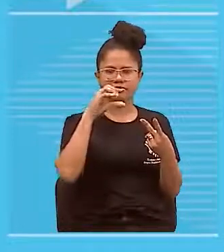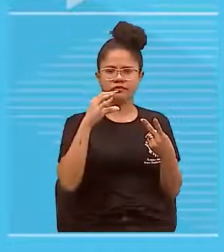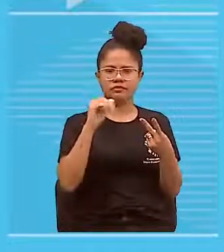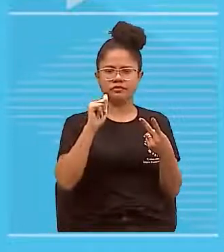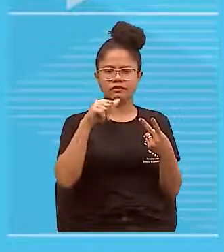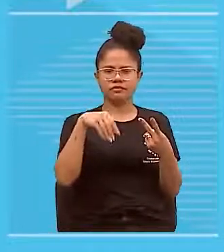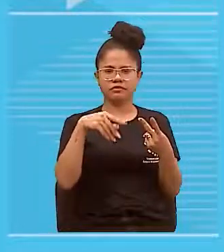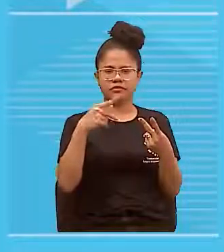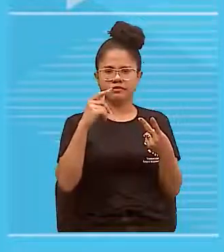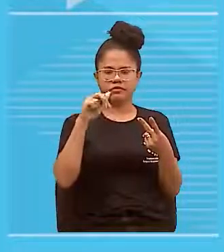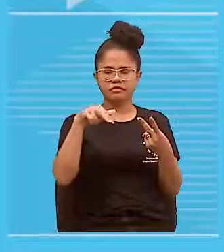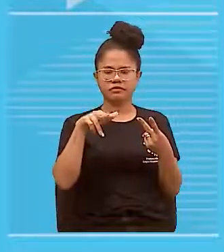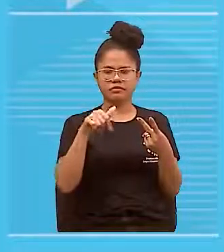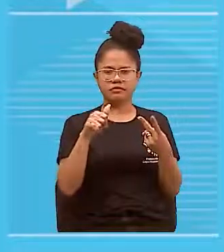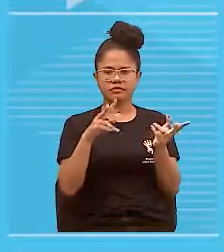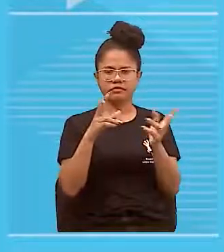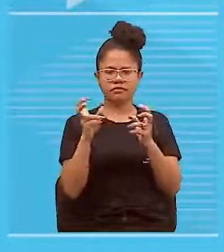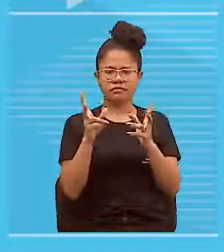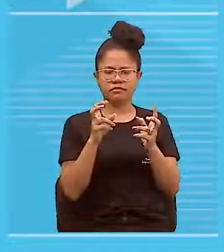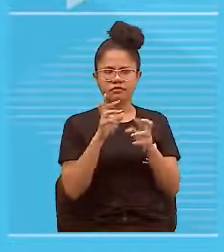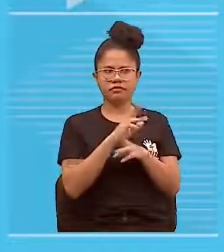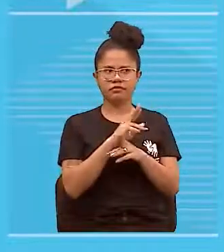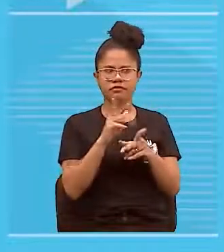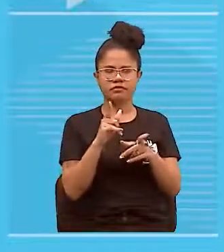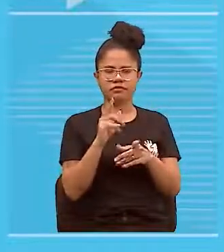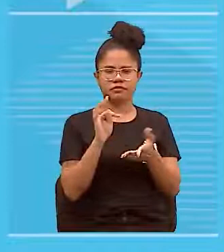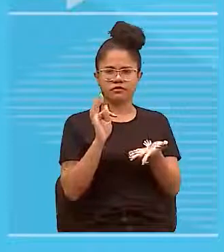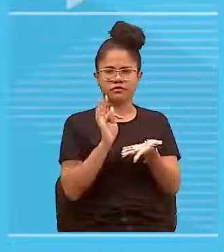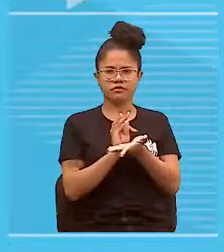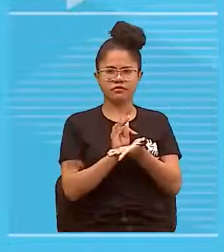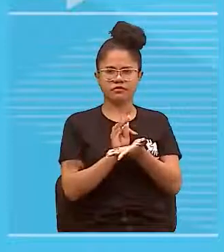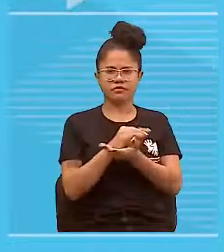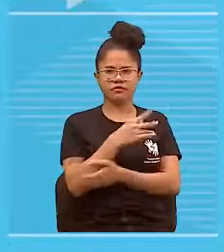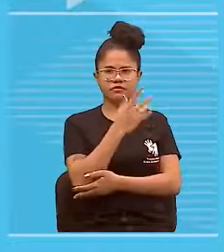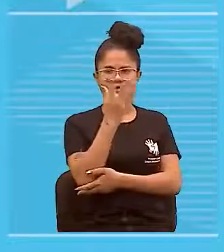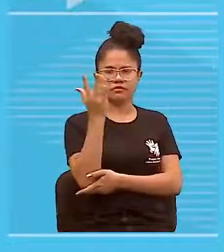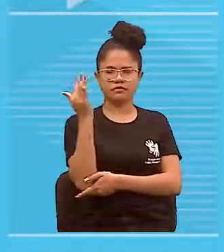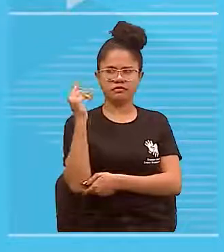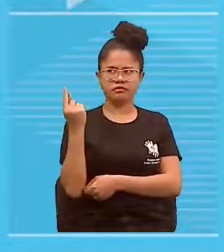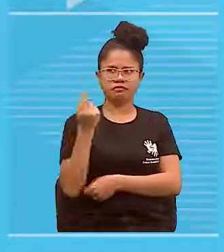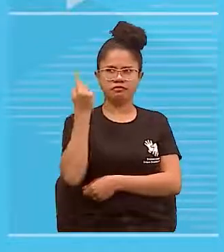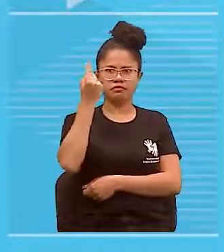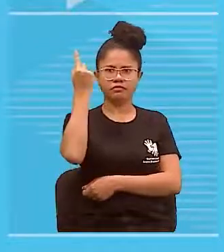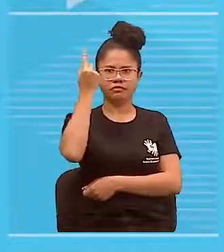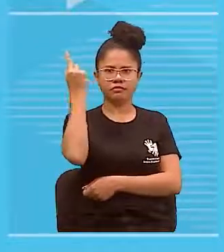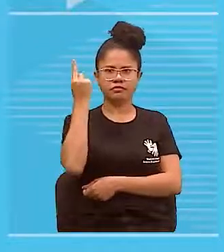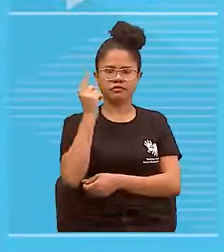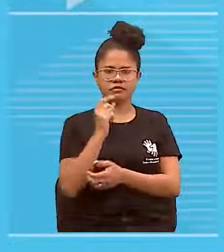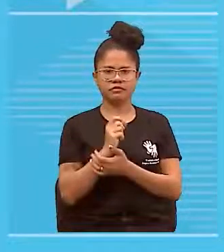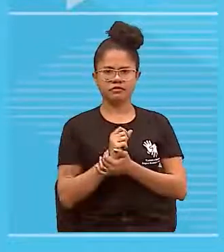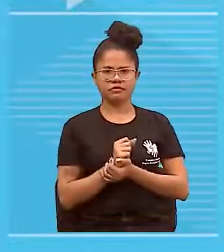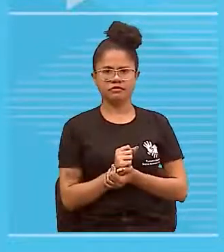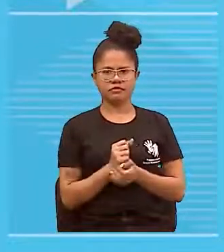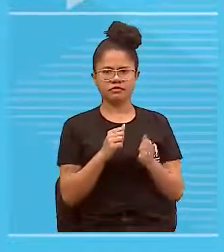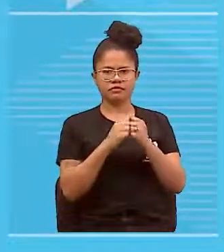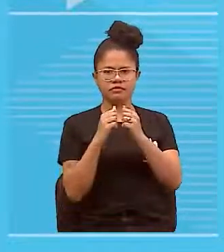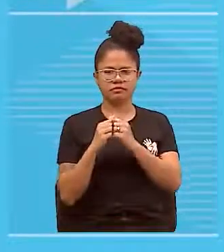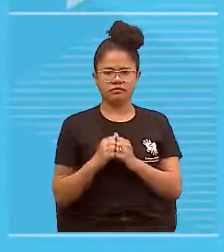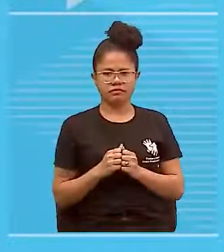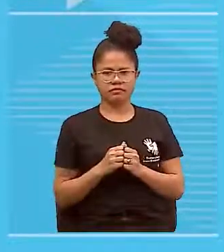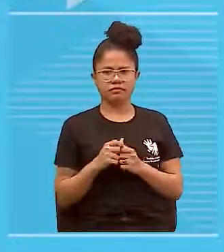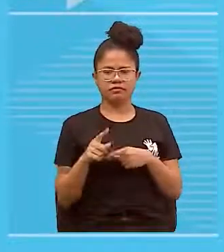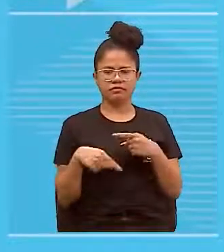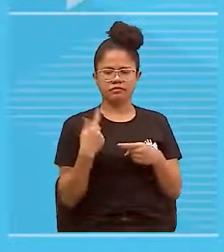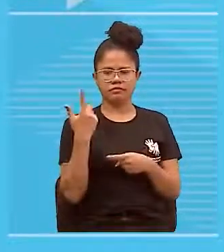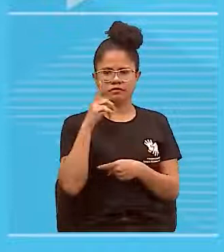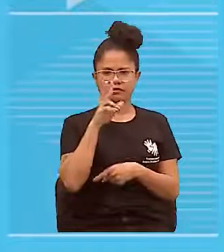Exatamente, Felipe. Vai dando uma diferença assim, na estrada. Sai de Teresina, tem árvores mais altas, são mais próximas. Você consegue